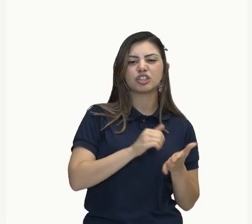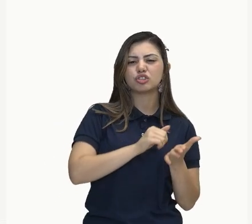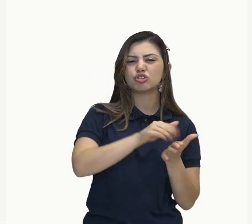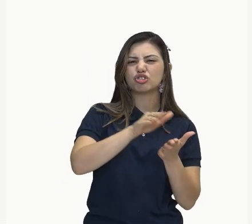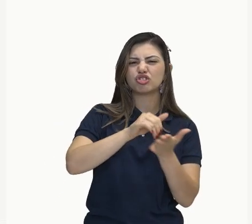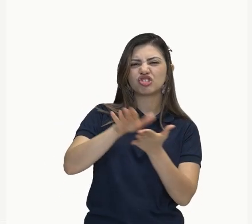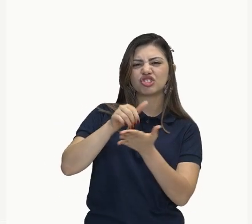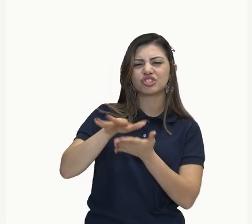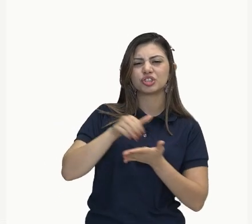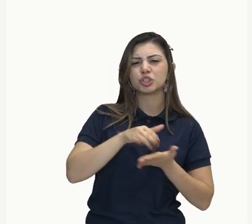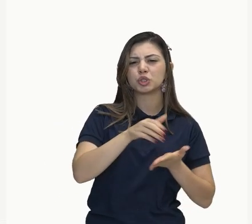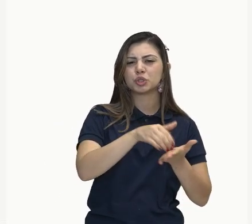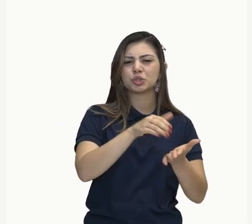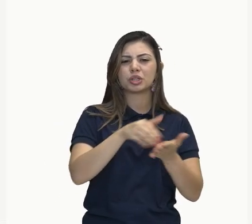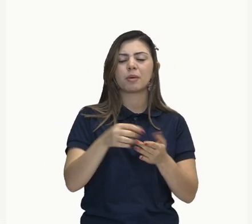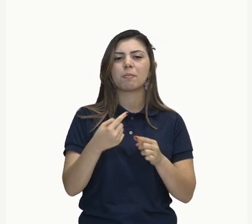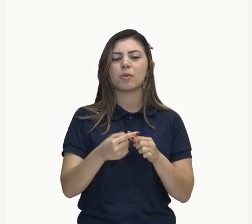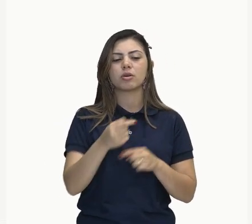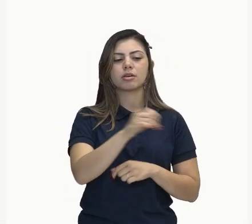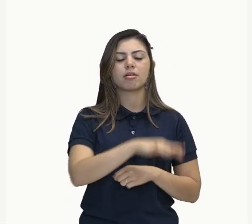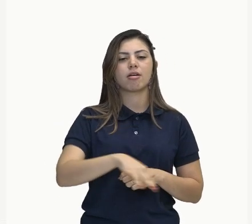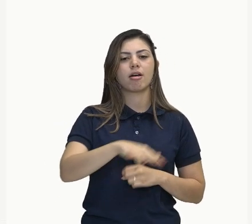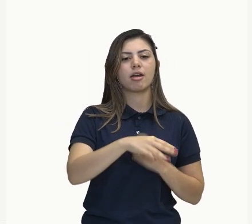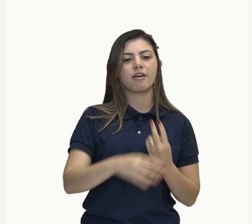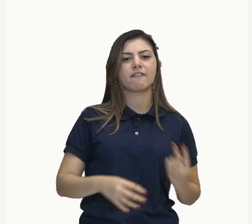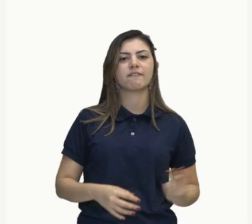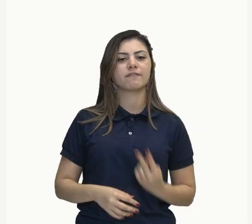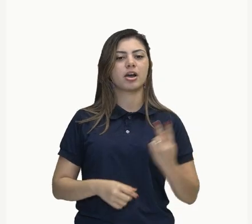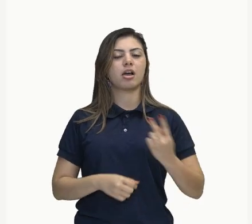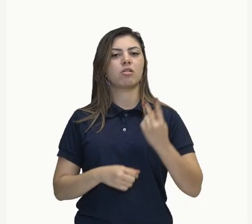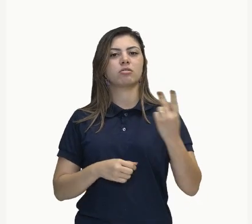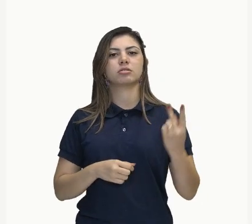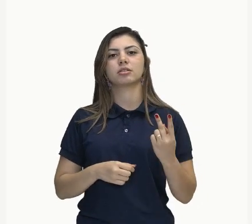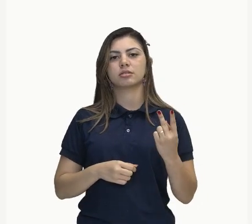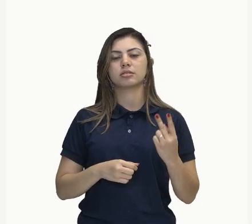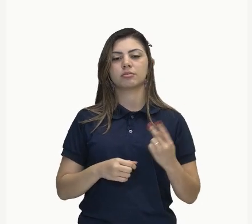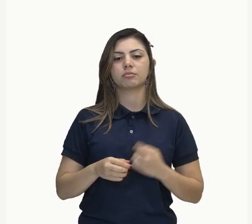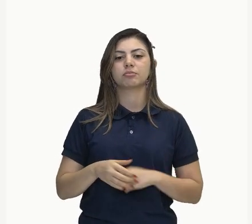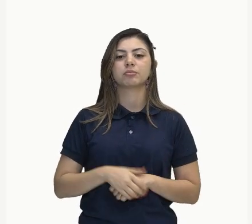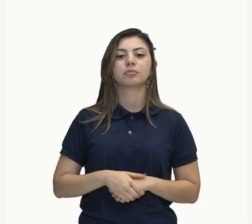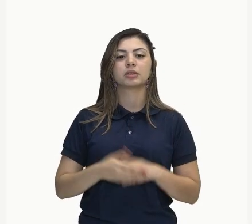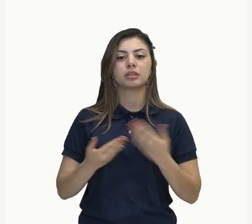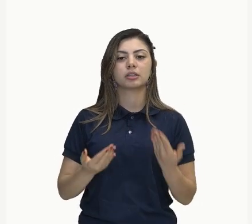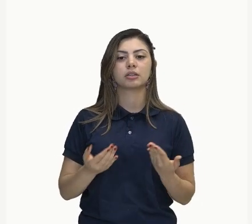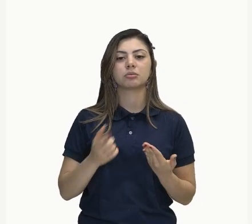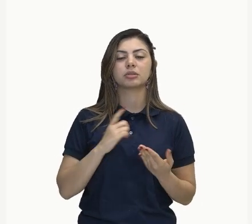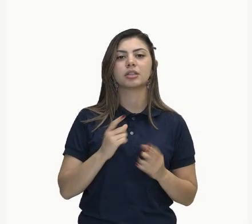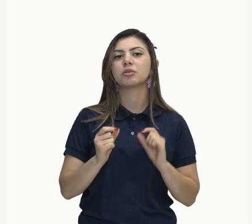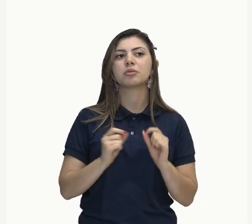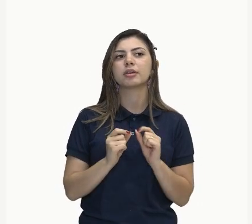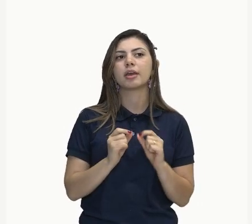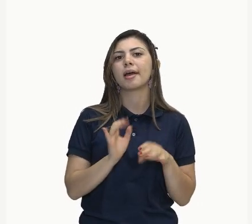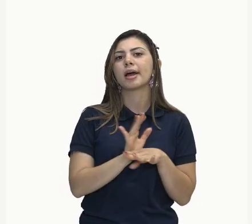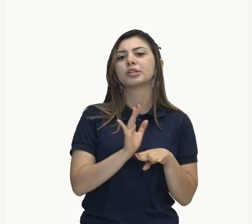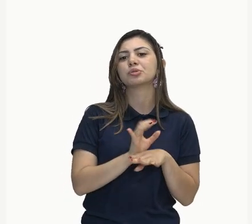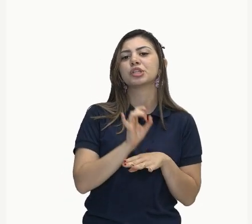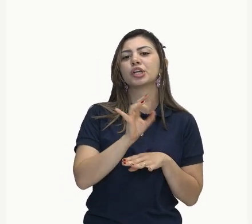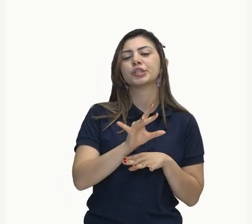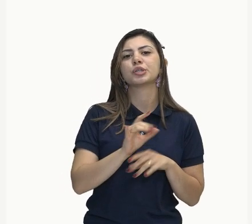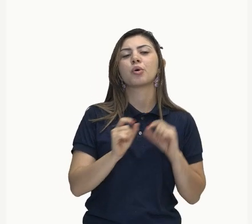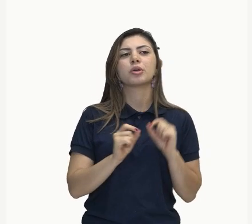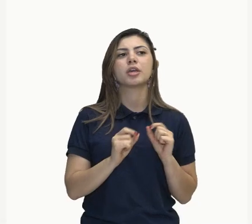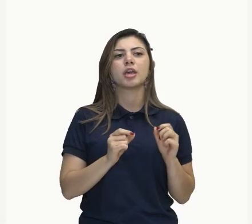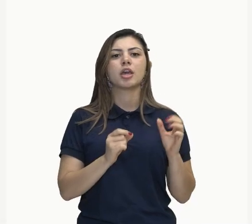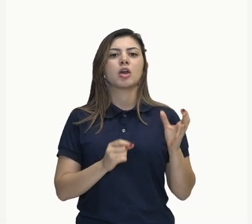áreas urbanas devido à valorização imobiliária, beneficiando apenas quem? As elites e